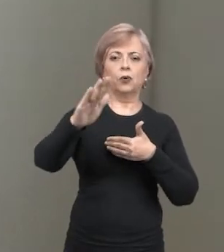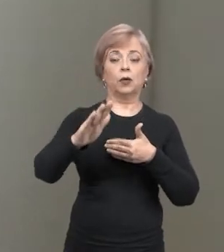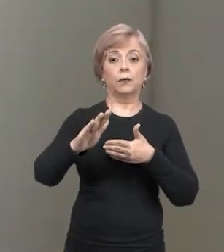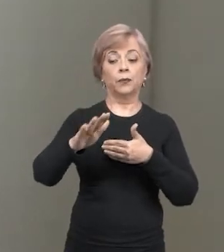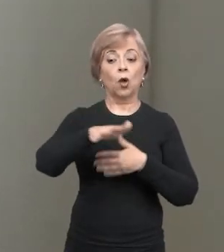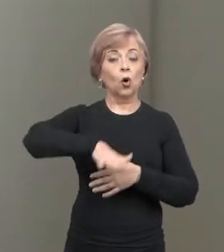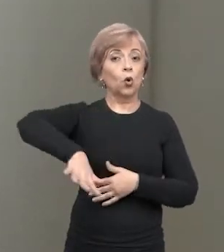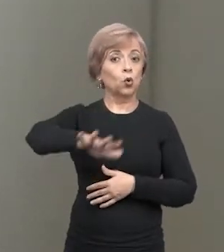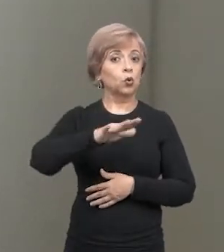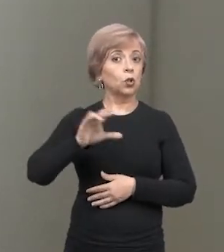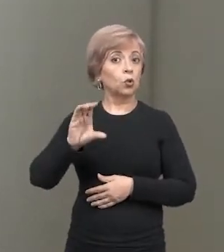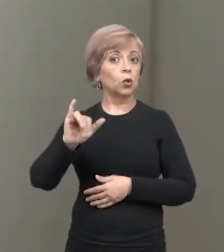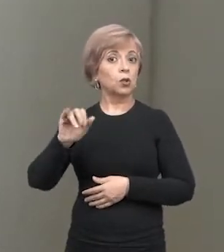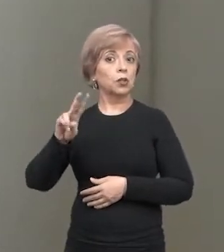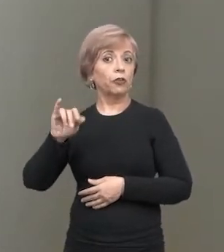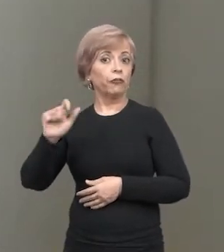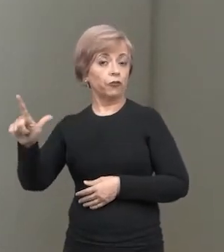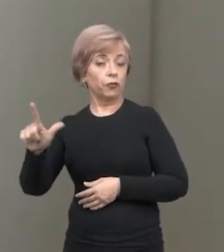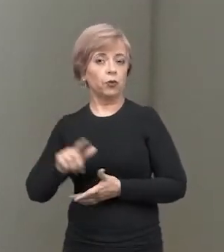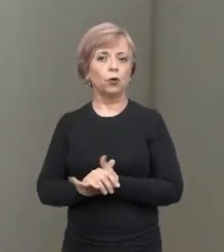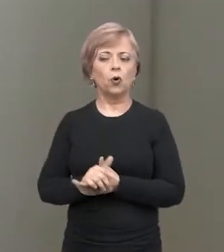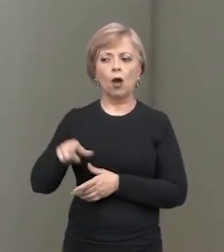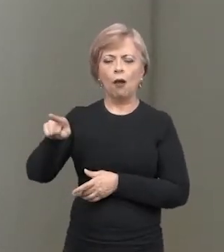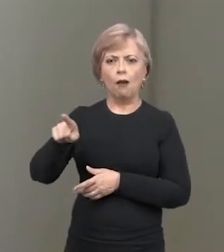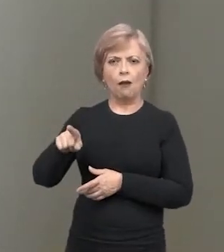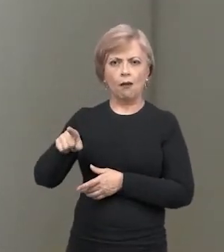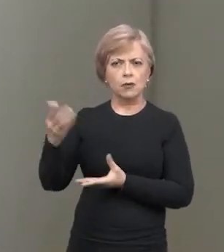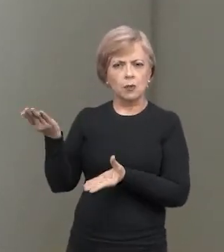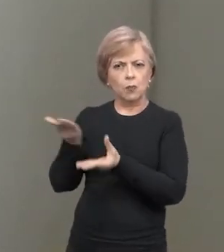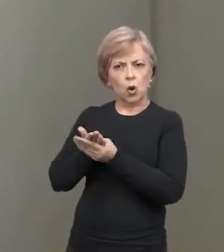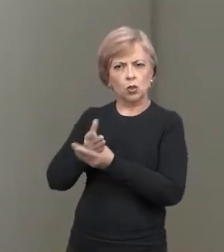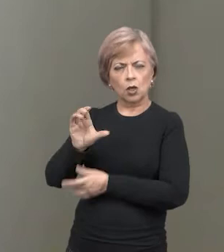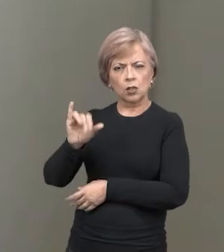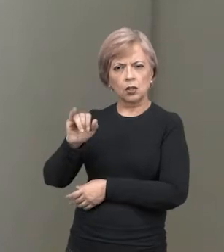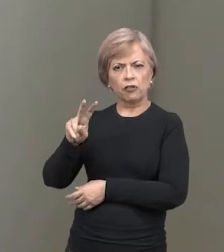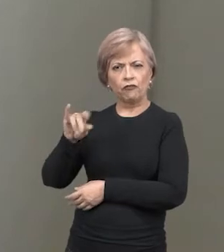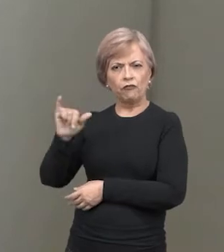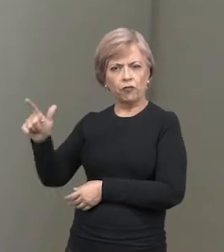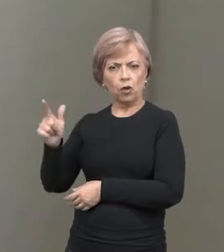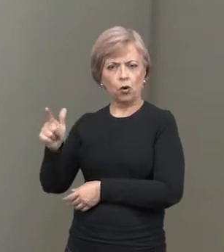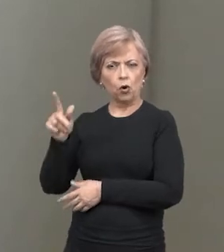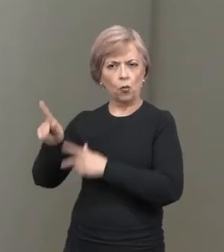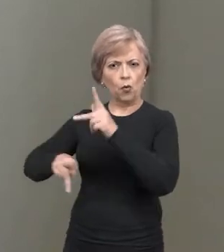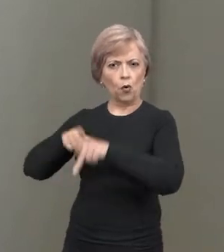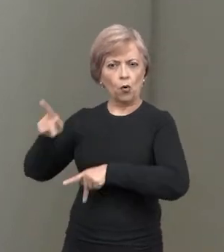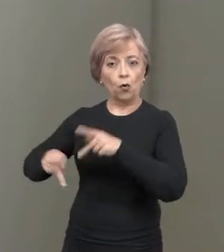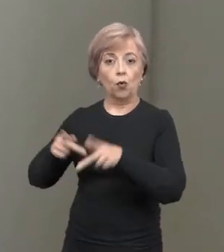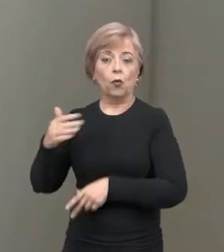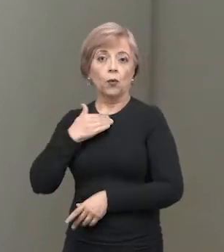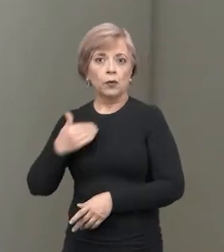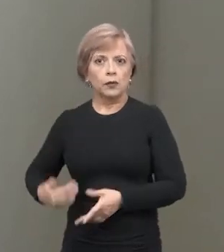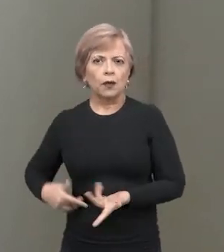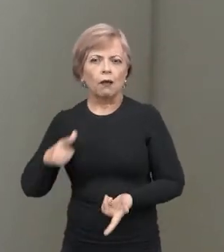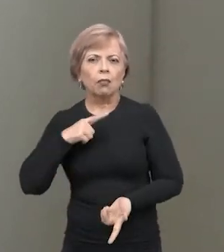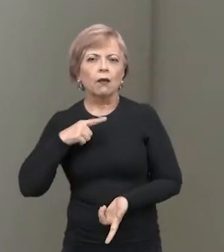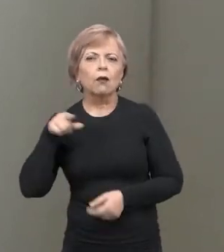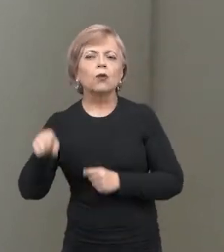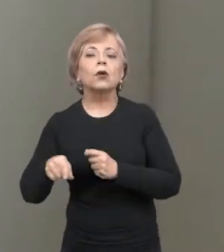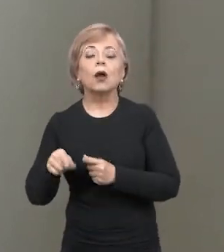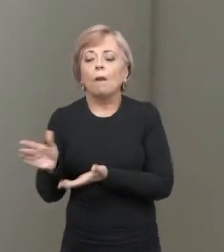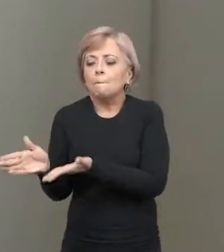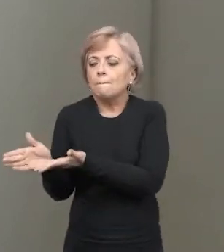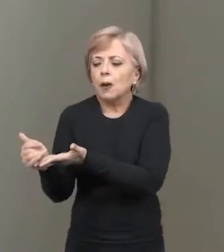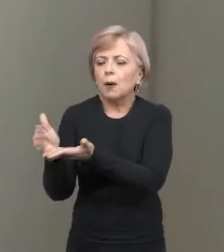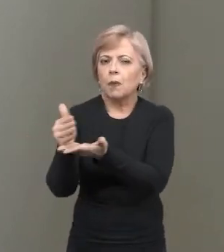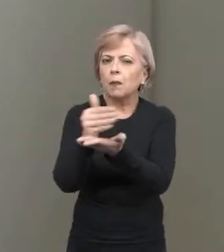setor civil, principalmente, a partir dessa ação civil pública, já tivemos a oportunidade de, então, obter dados